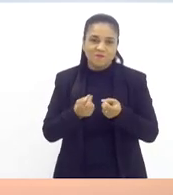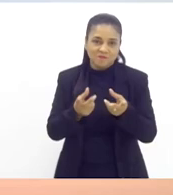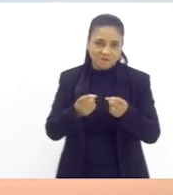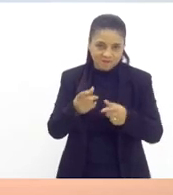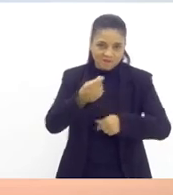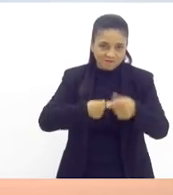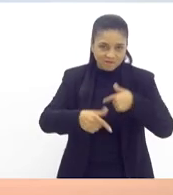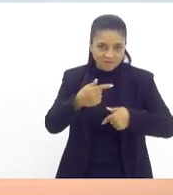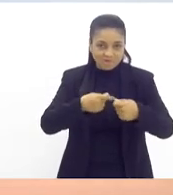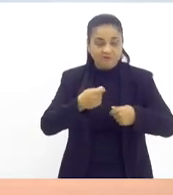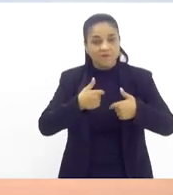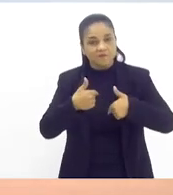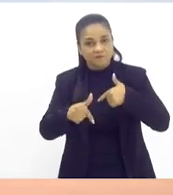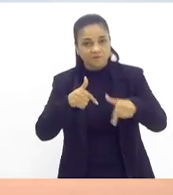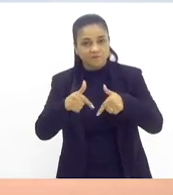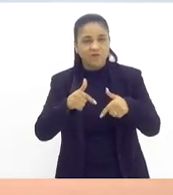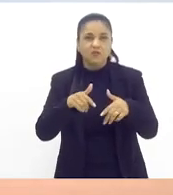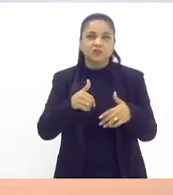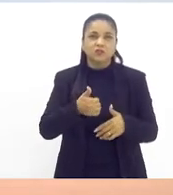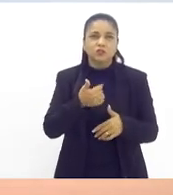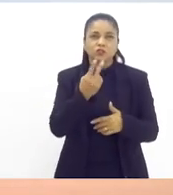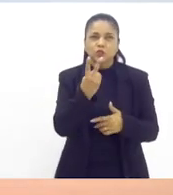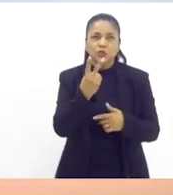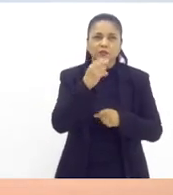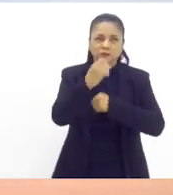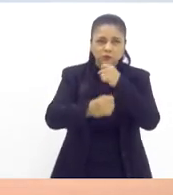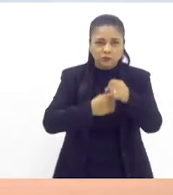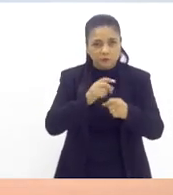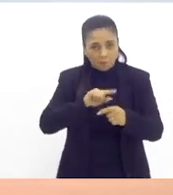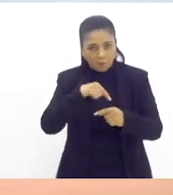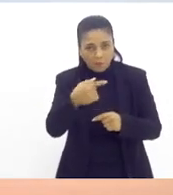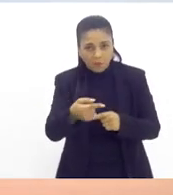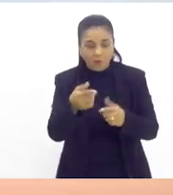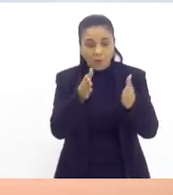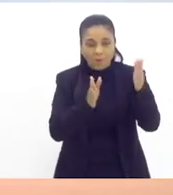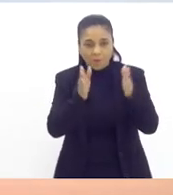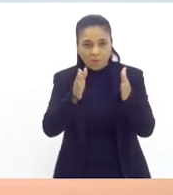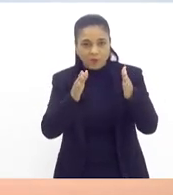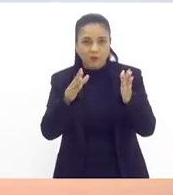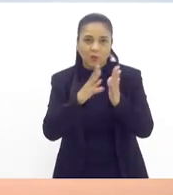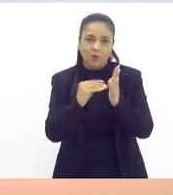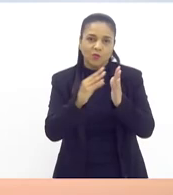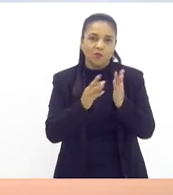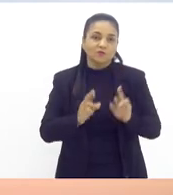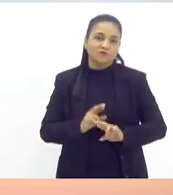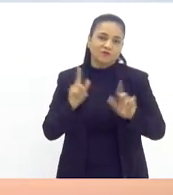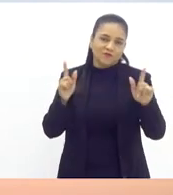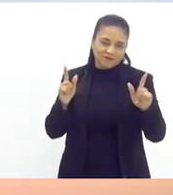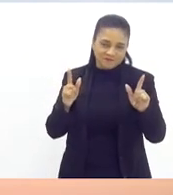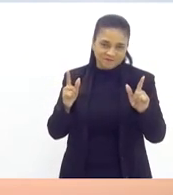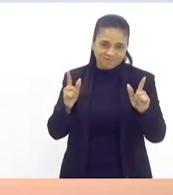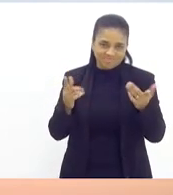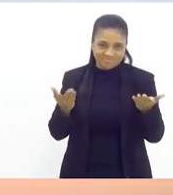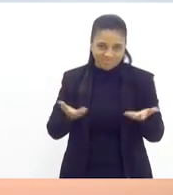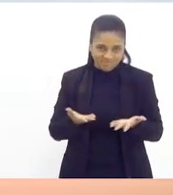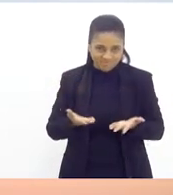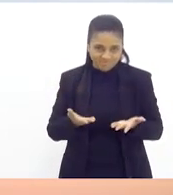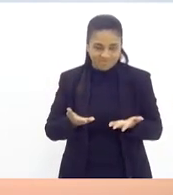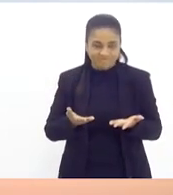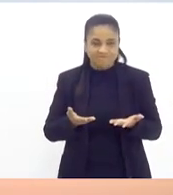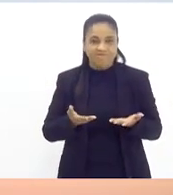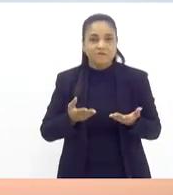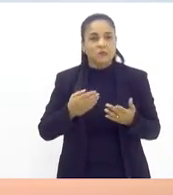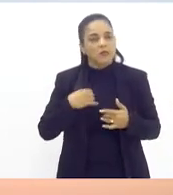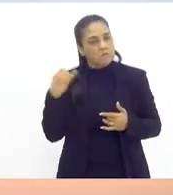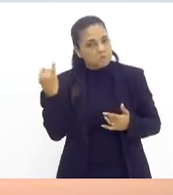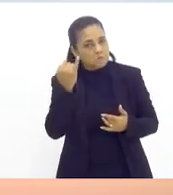anos 60, 1 ou 2 anos depois, provavelmente já não teríamos um modelo como nós temos hoje. E eu acho que esse é um ponto importante da gente